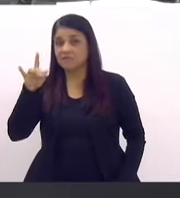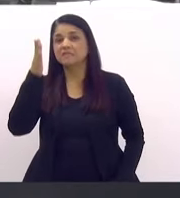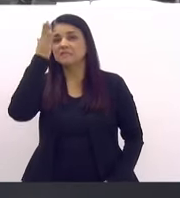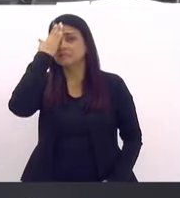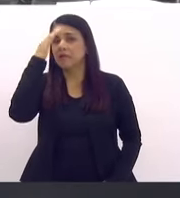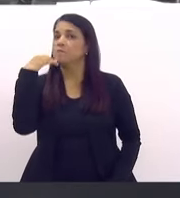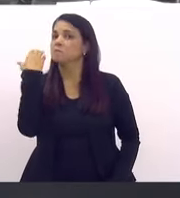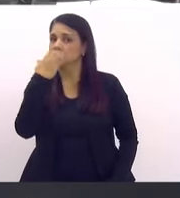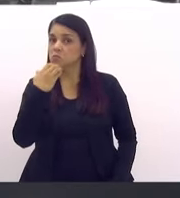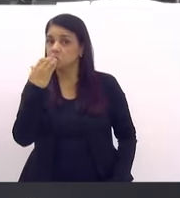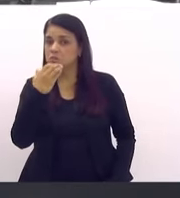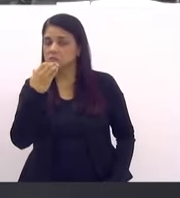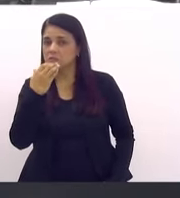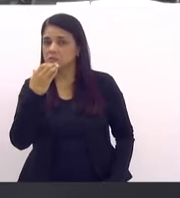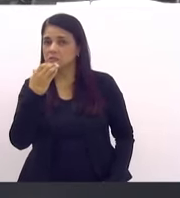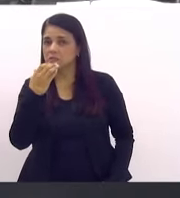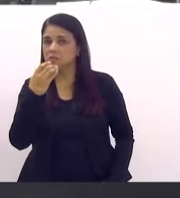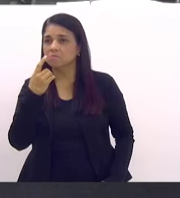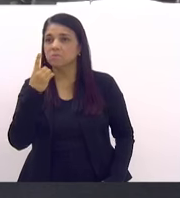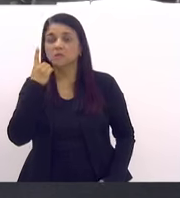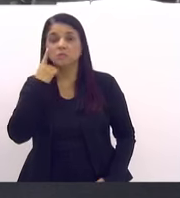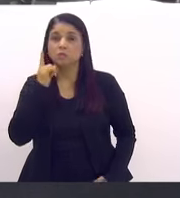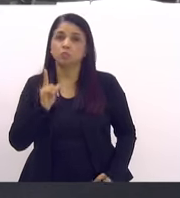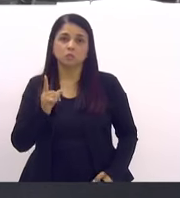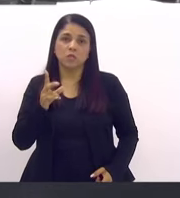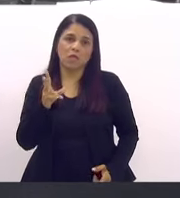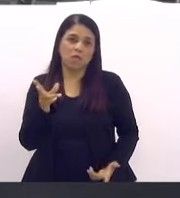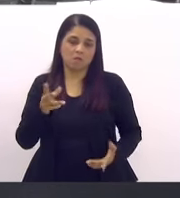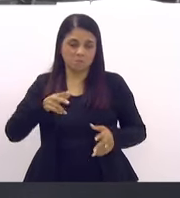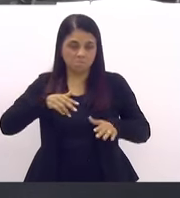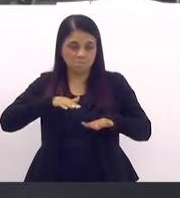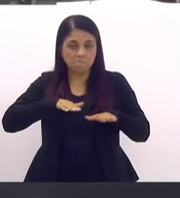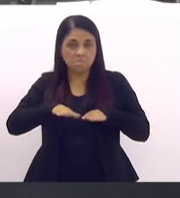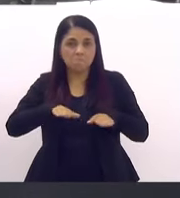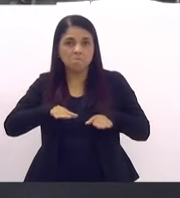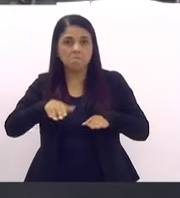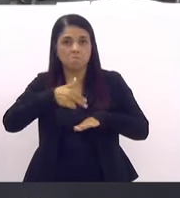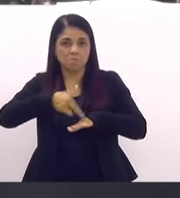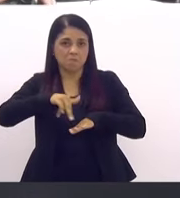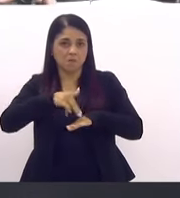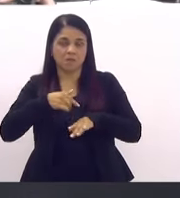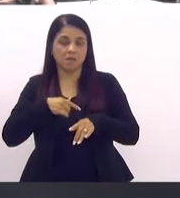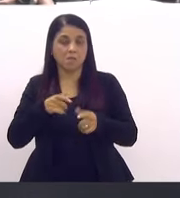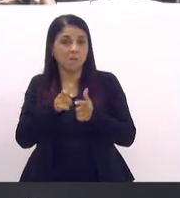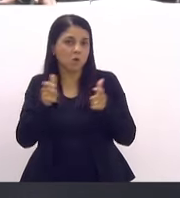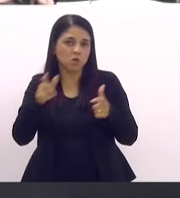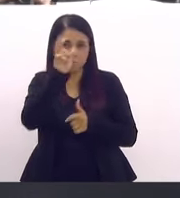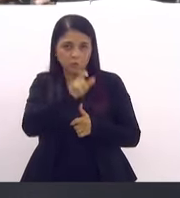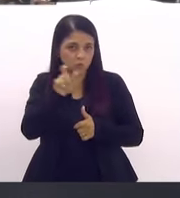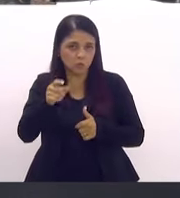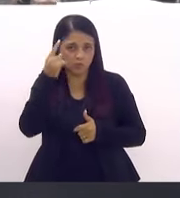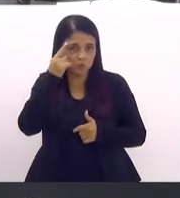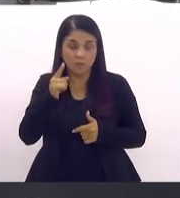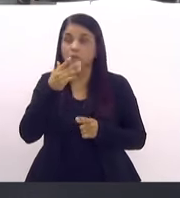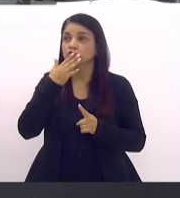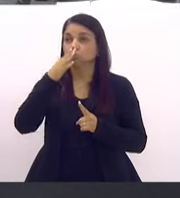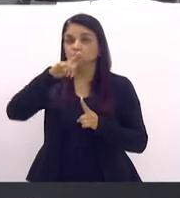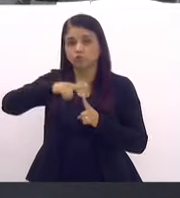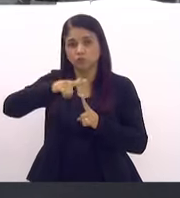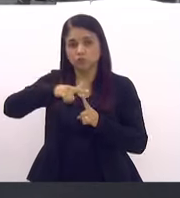Mas eu, particularmente, não sei o que é o breaking. Diz aqui, e o garanto break, que a maioria das pessoas também não sabe. É um tipo sabe. De dança de rua que foi